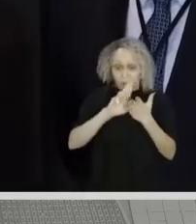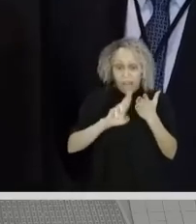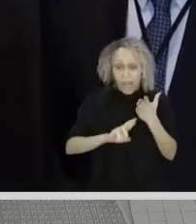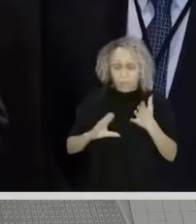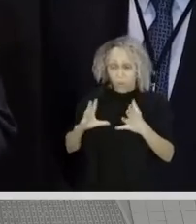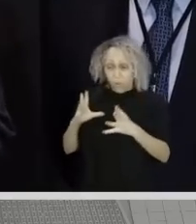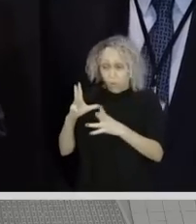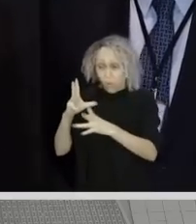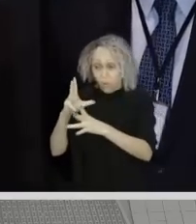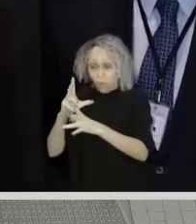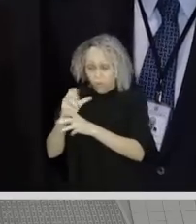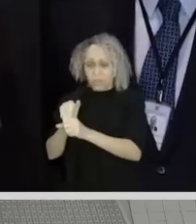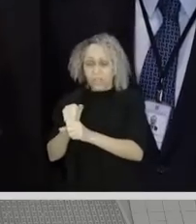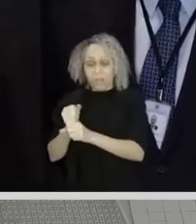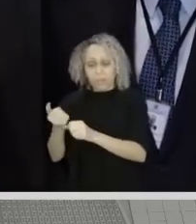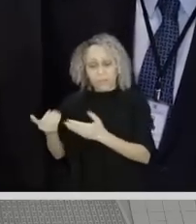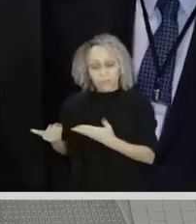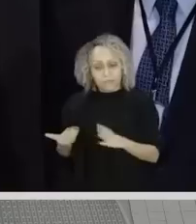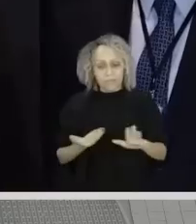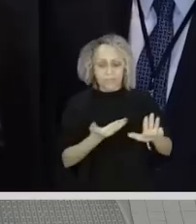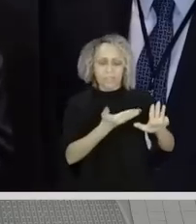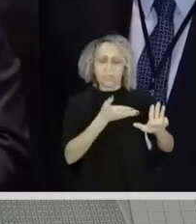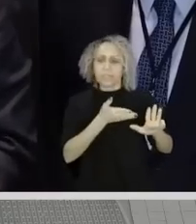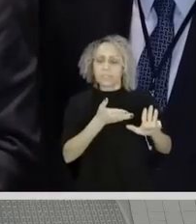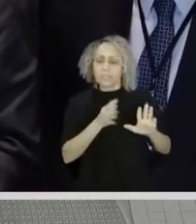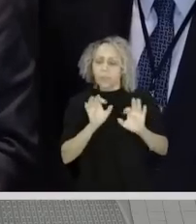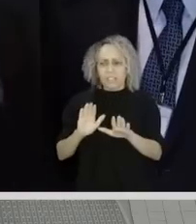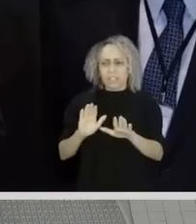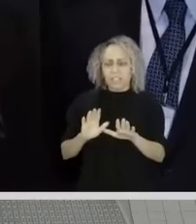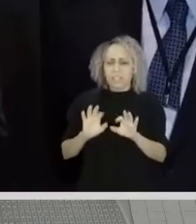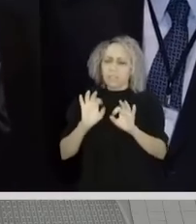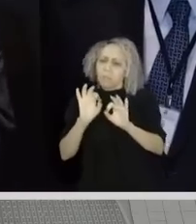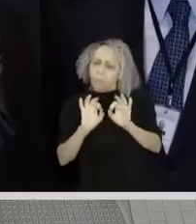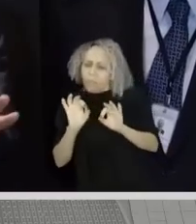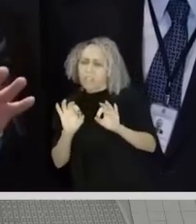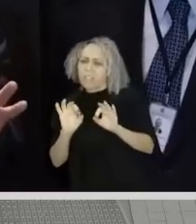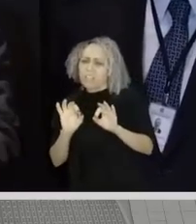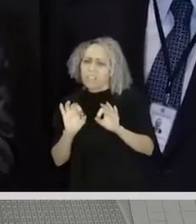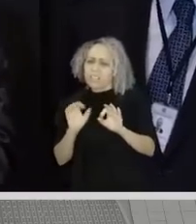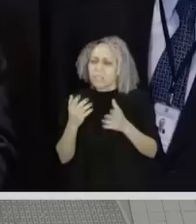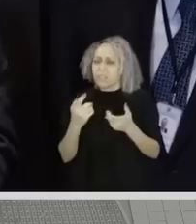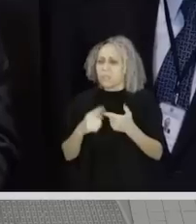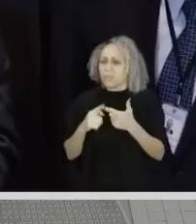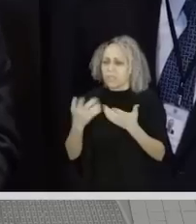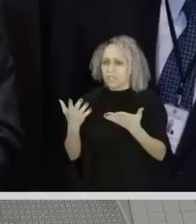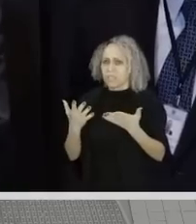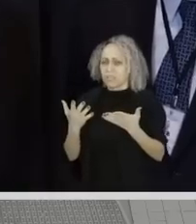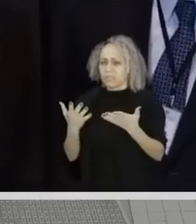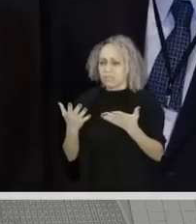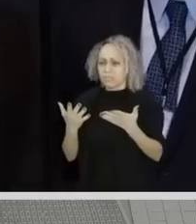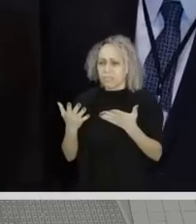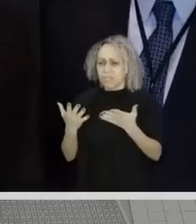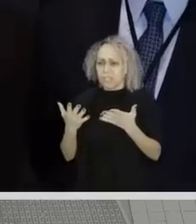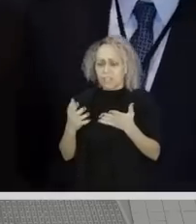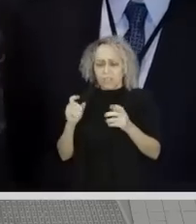quando você recebe um dinheiro com juros baixos do BNDES, você tem um diferencial competitivo